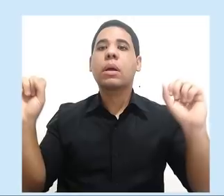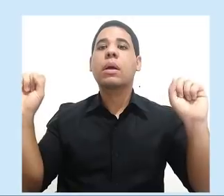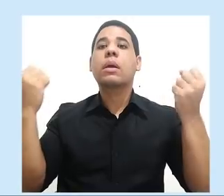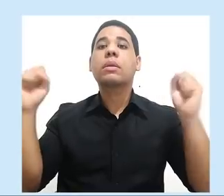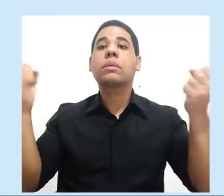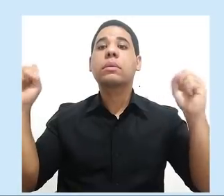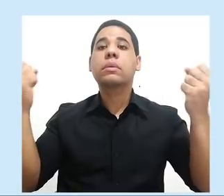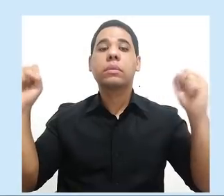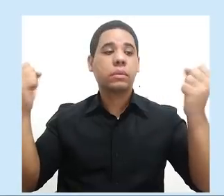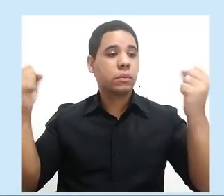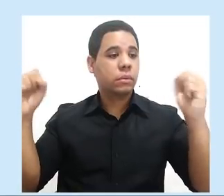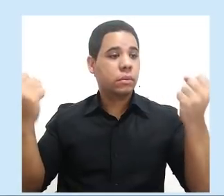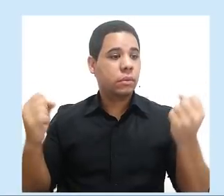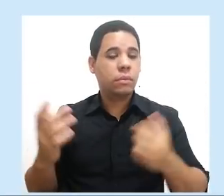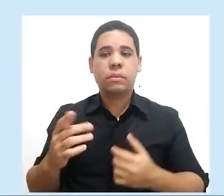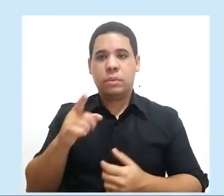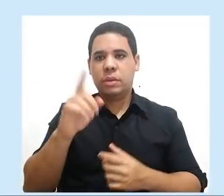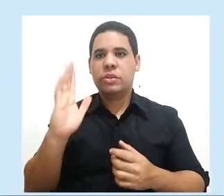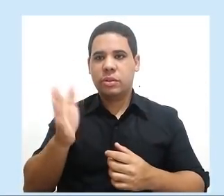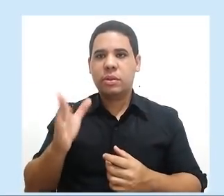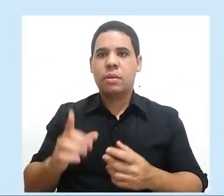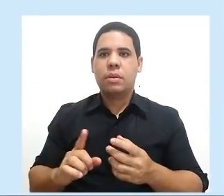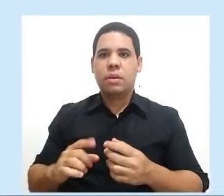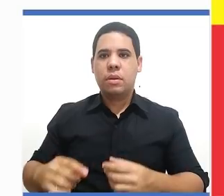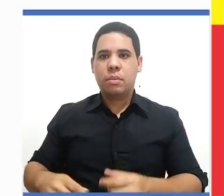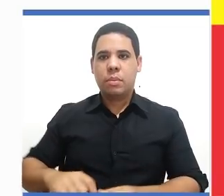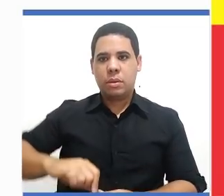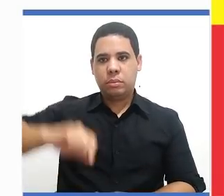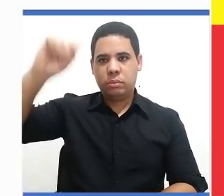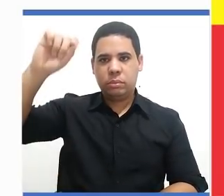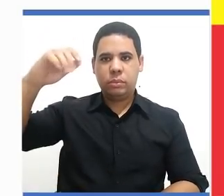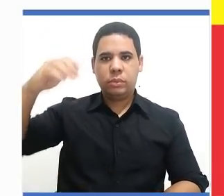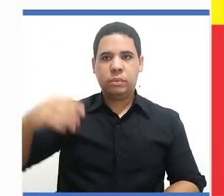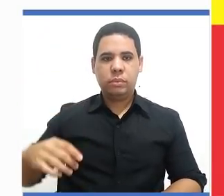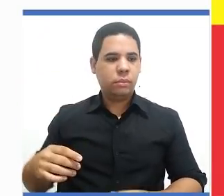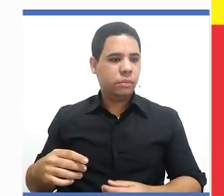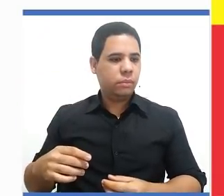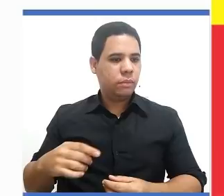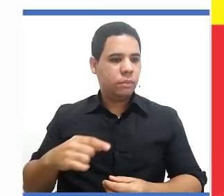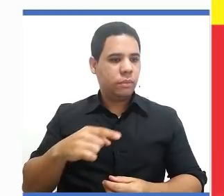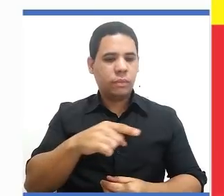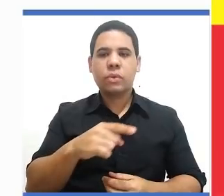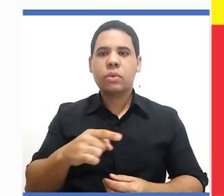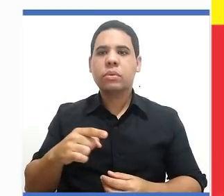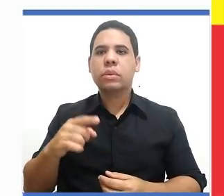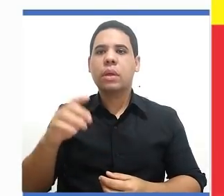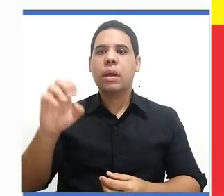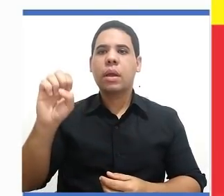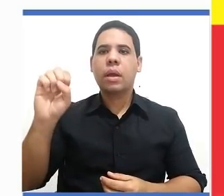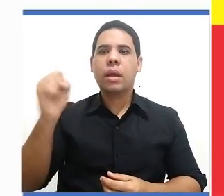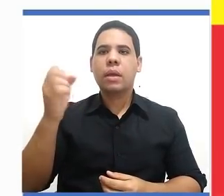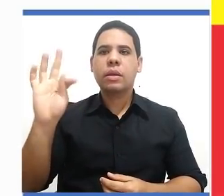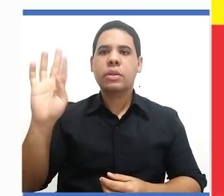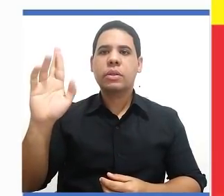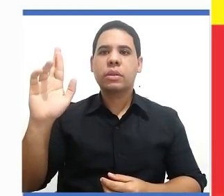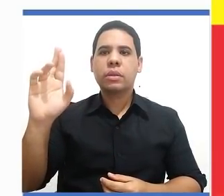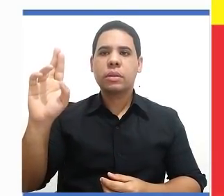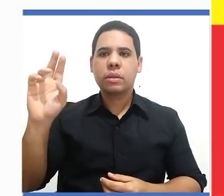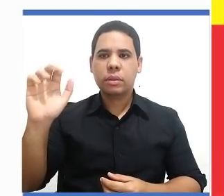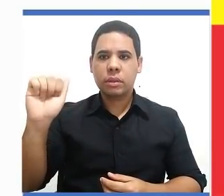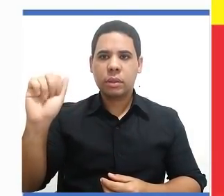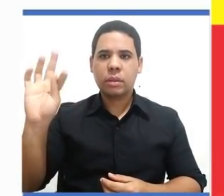1.852. Agora, na educação física. Então, você já fez isso para medir a sua altura.